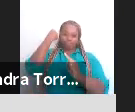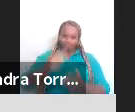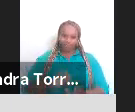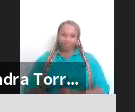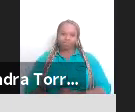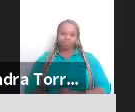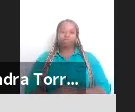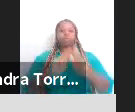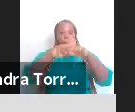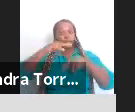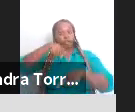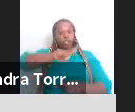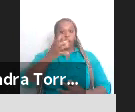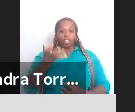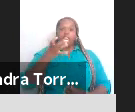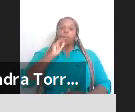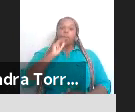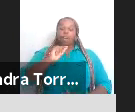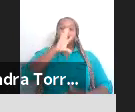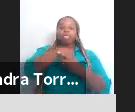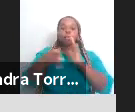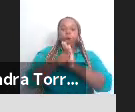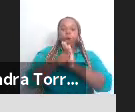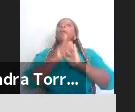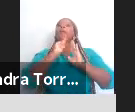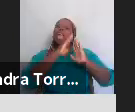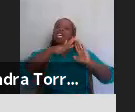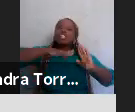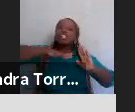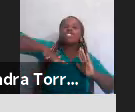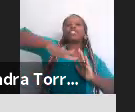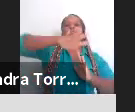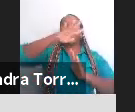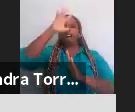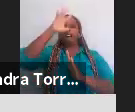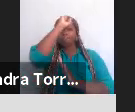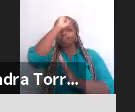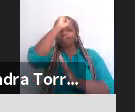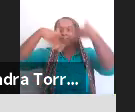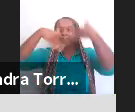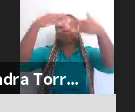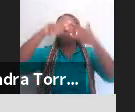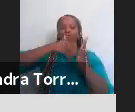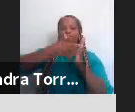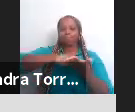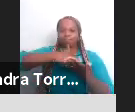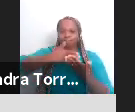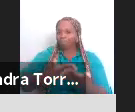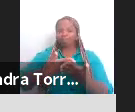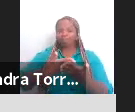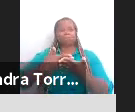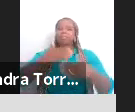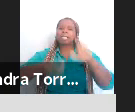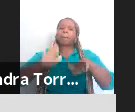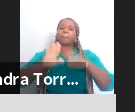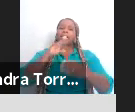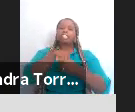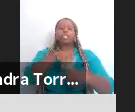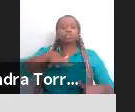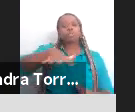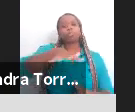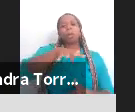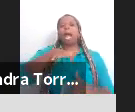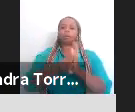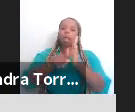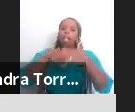A gente quer ser casa para o aprimoramento contínuo do tradutor, independente do estágio de carreira onde ele se encontra. Então,